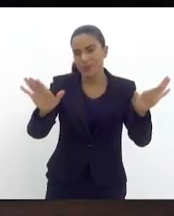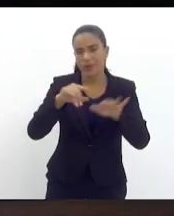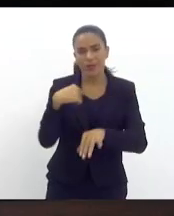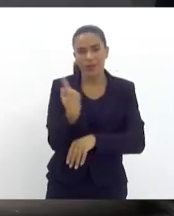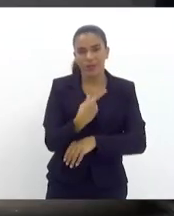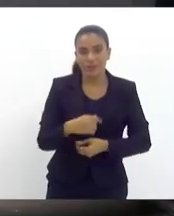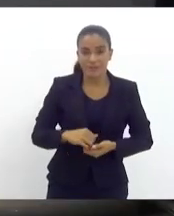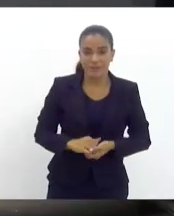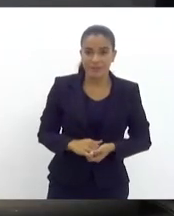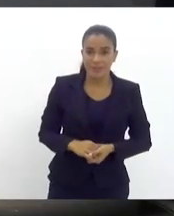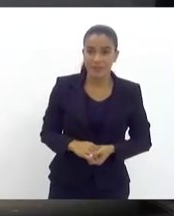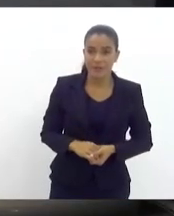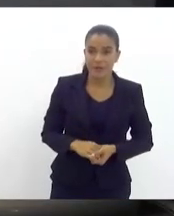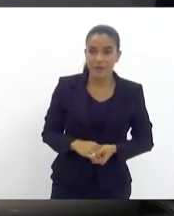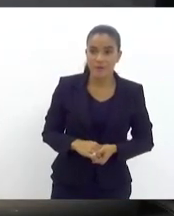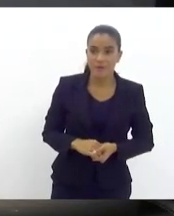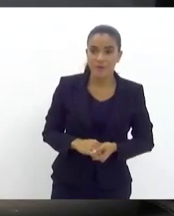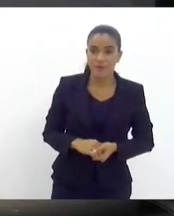nós